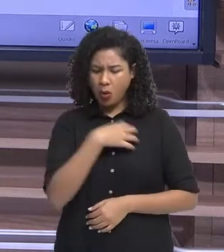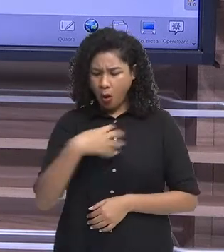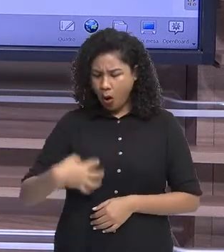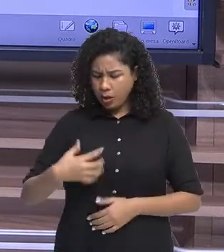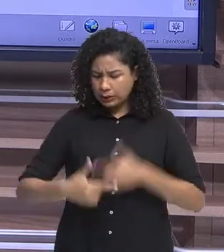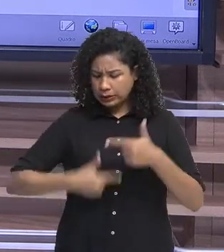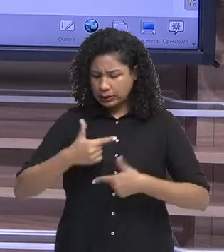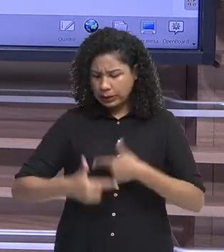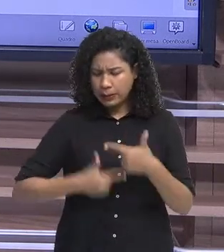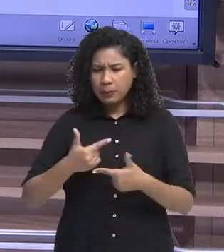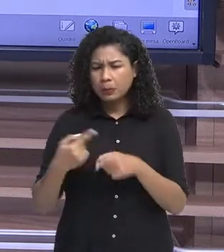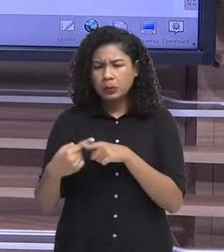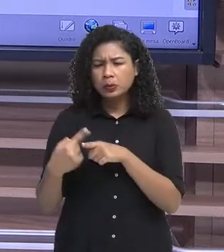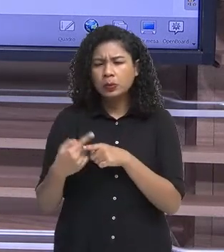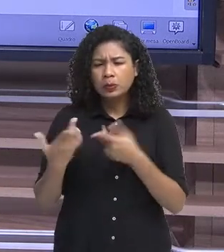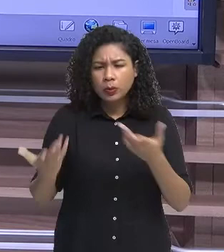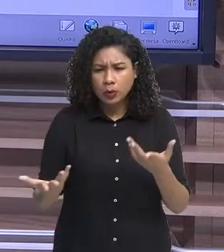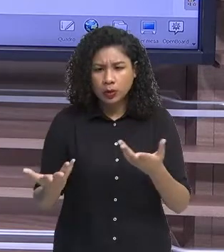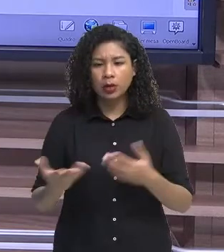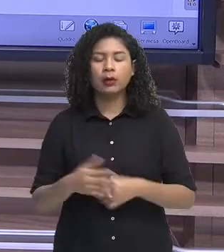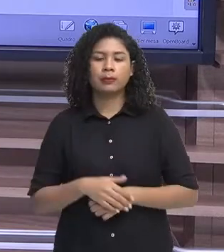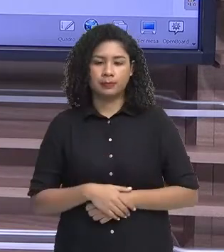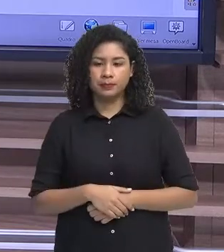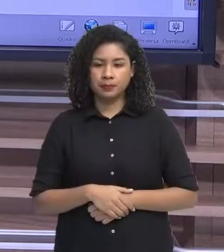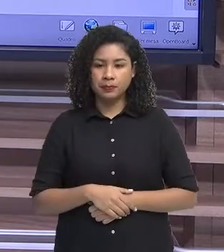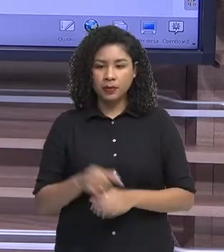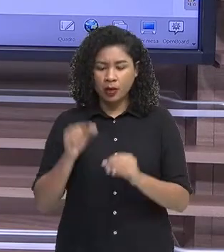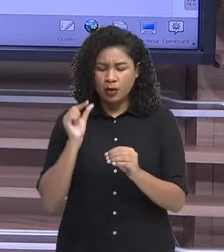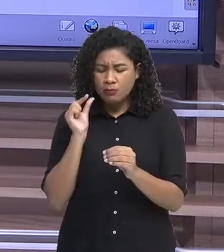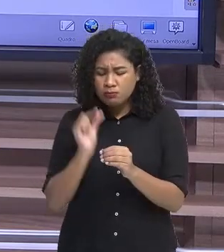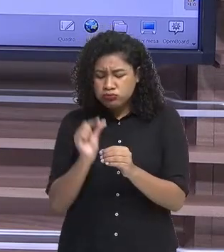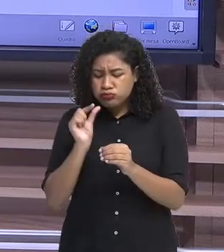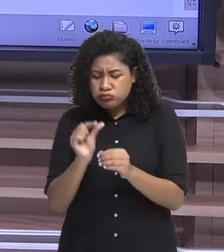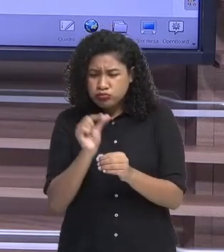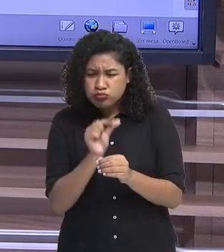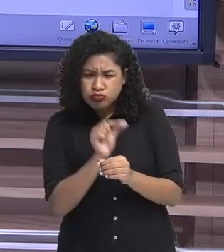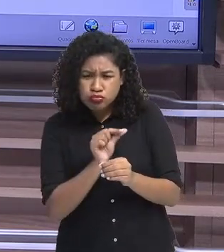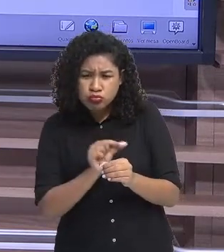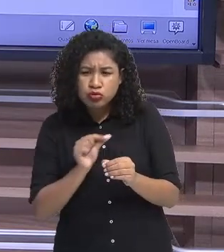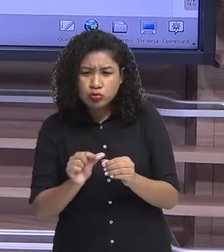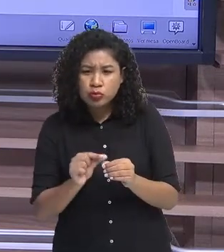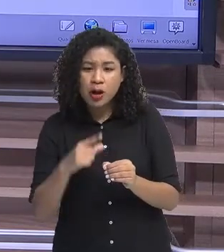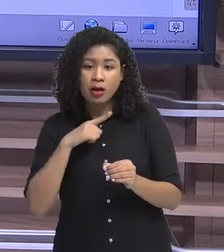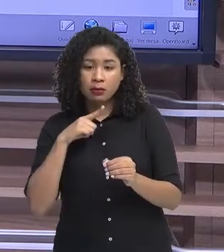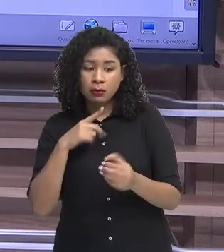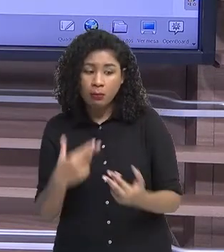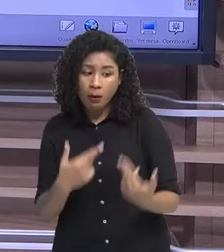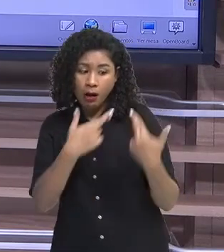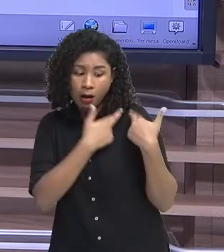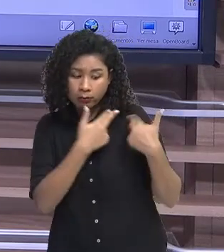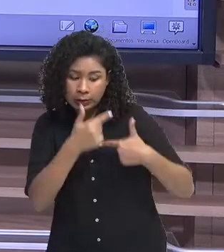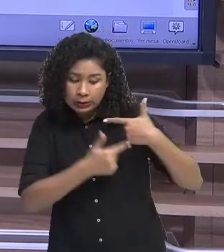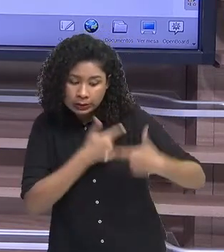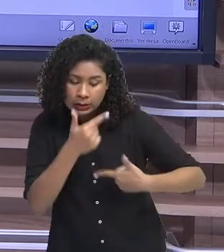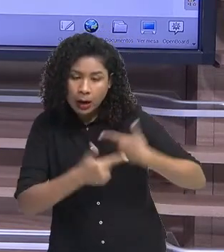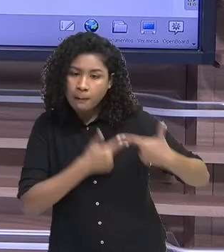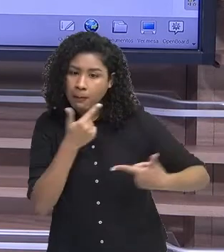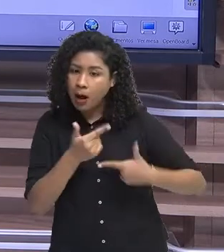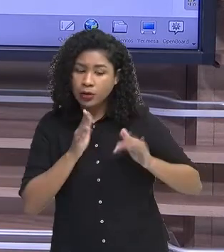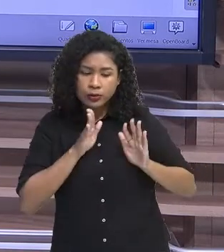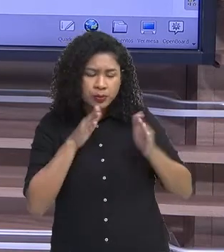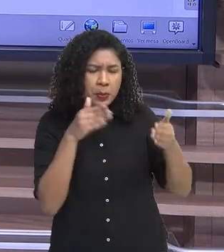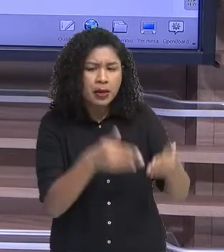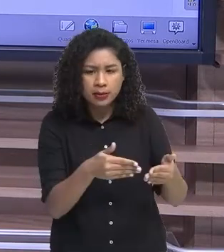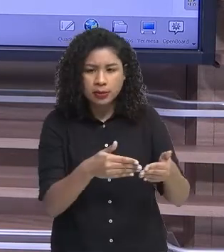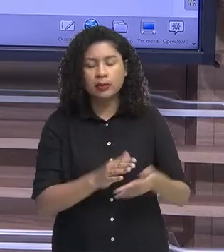vai observar que cada organela vai ter ali uma função específica dentro daquela célula. Tem organela